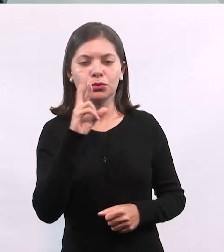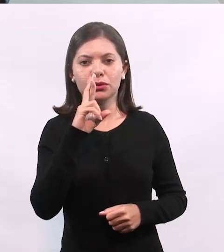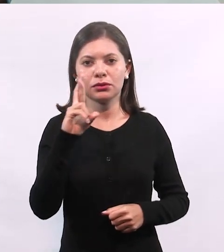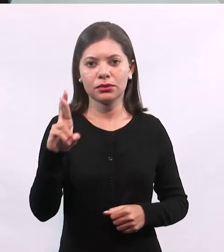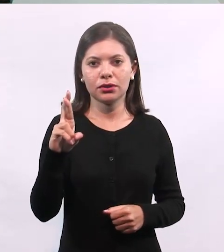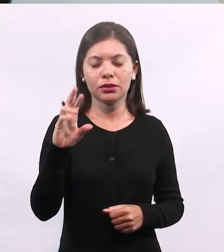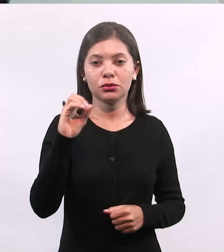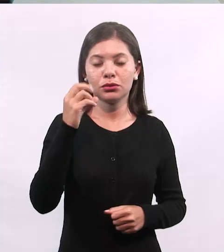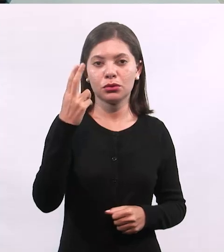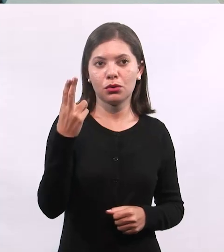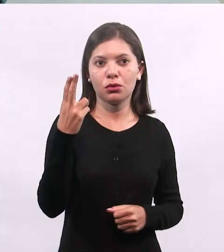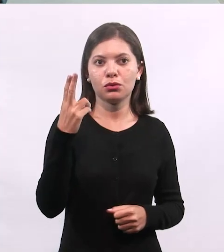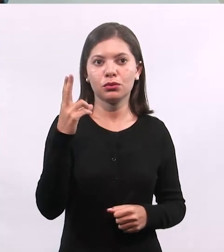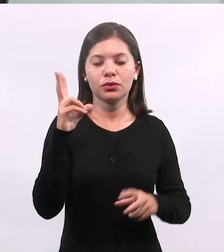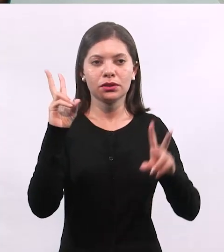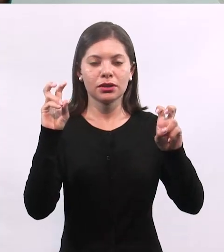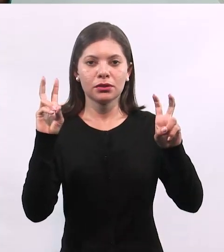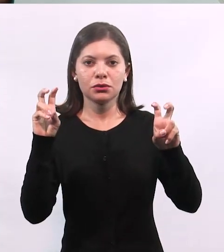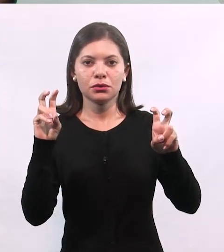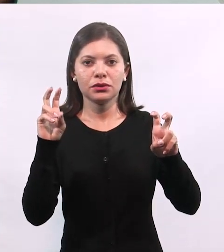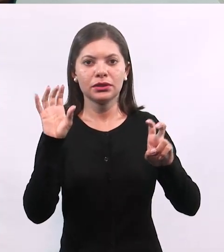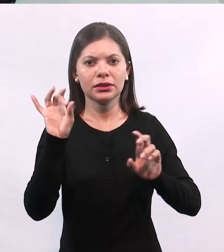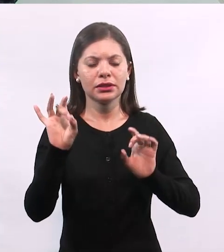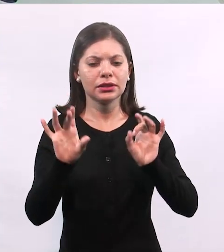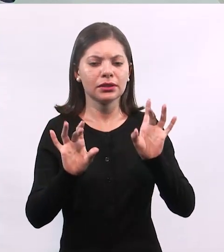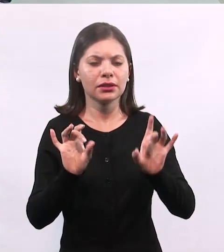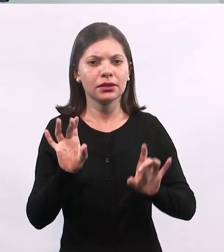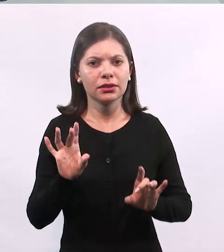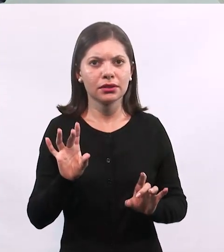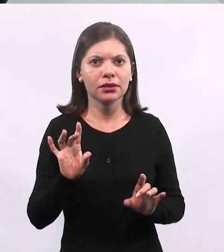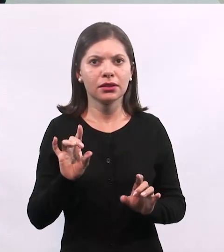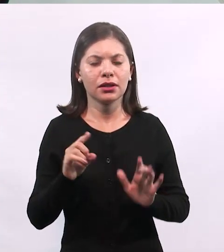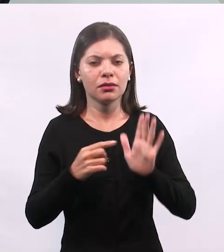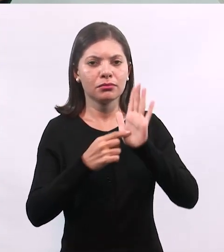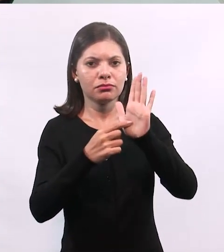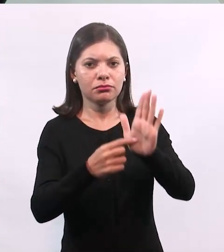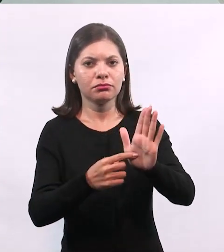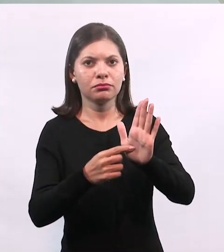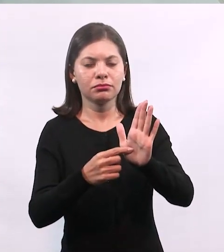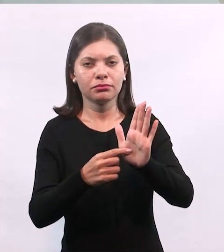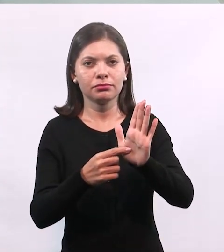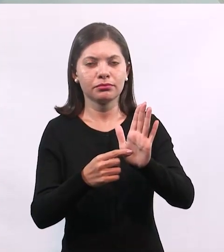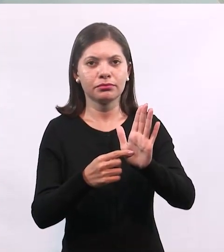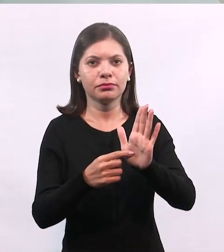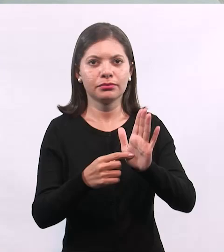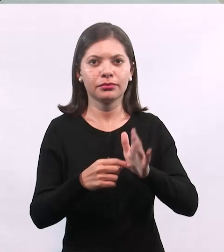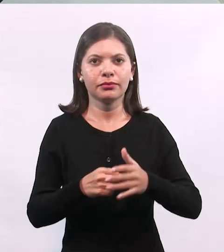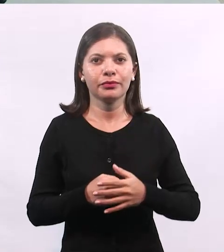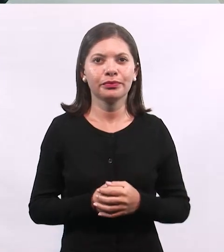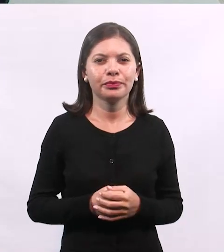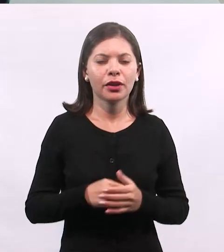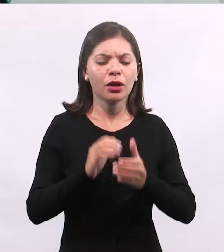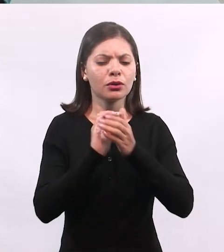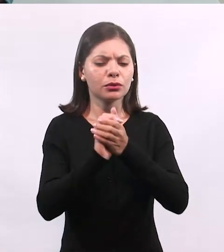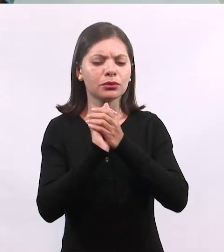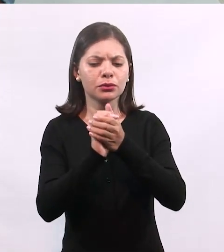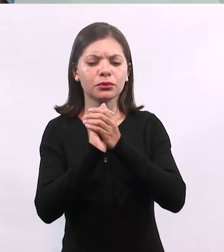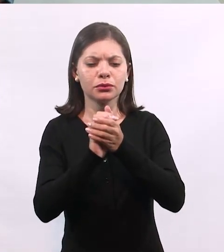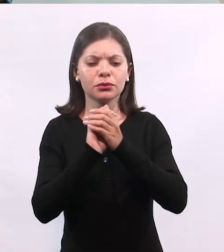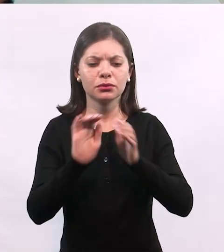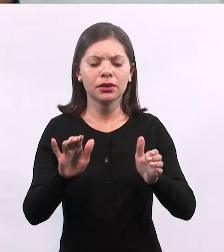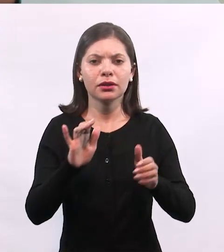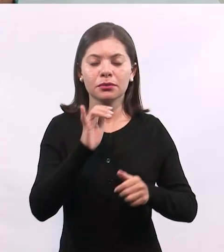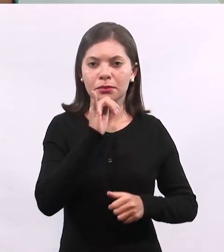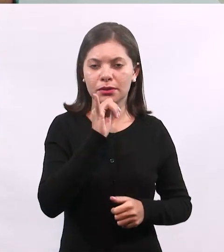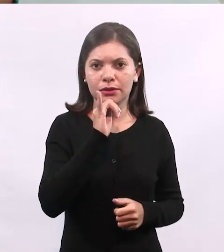determinado resultado ou ter situações em que cada ponto amostral é e que provável um lançamento